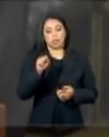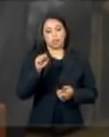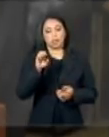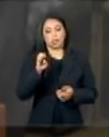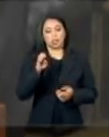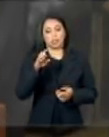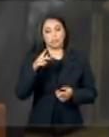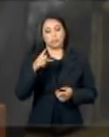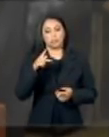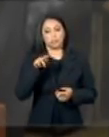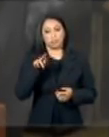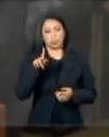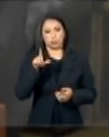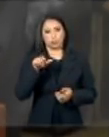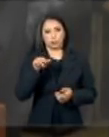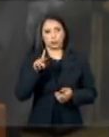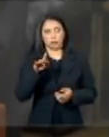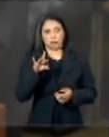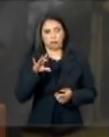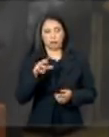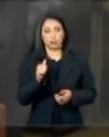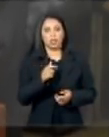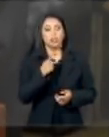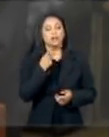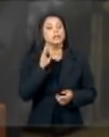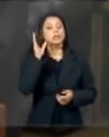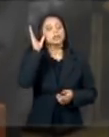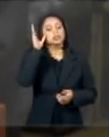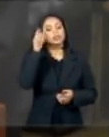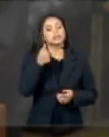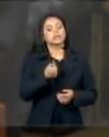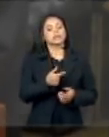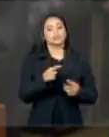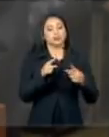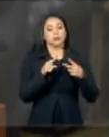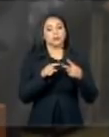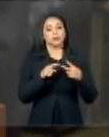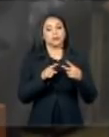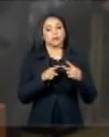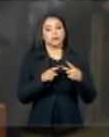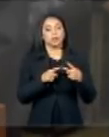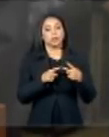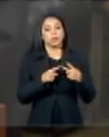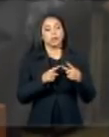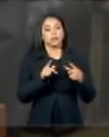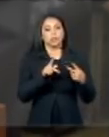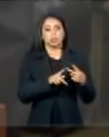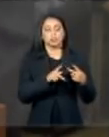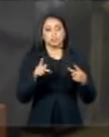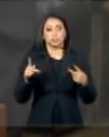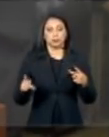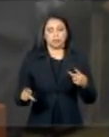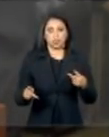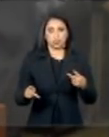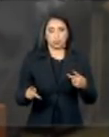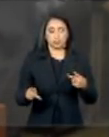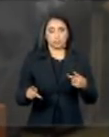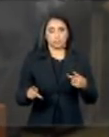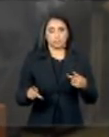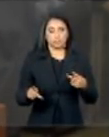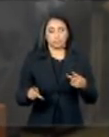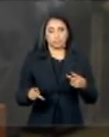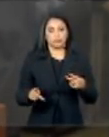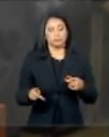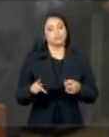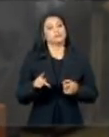plenário né ele decidiu no item 2 presidente da república competência para prover cargos públicos